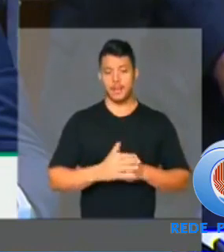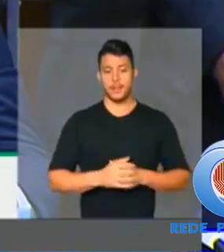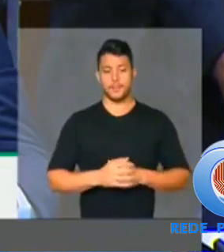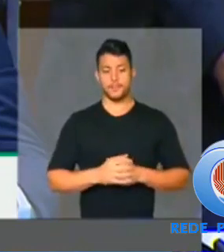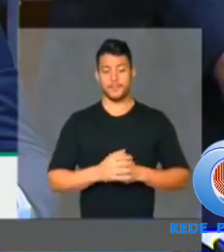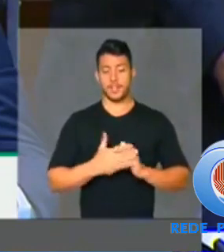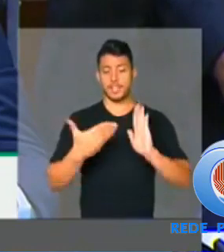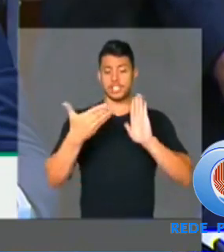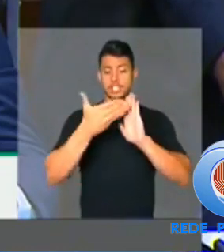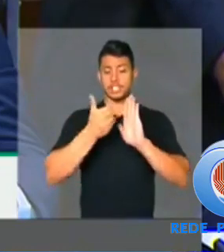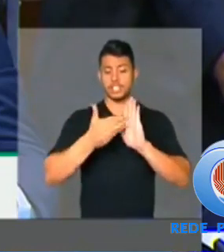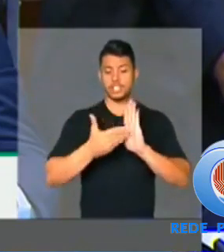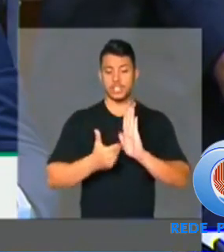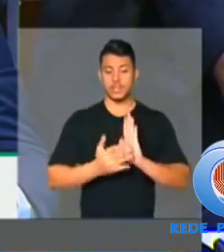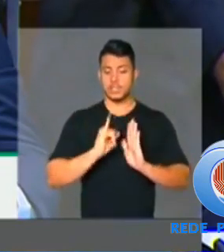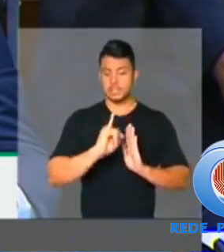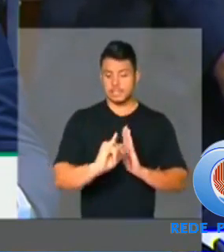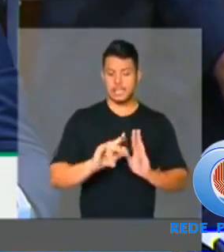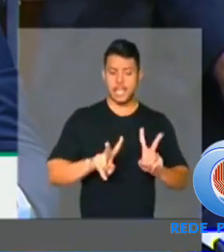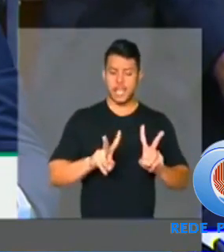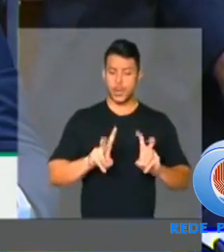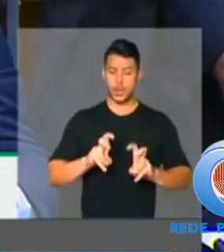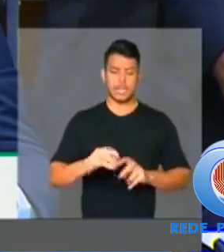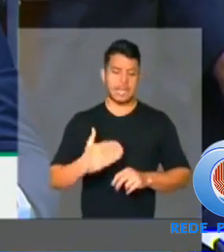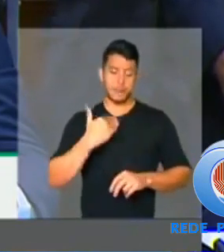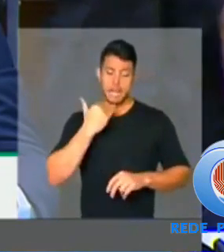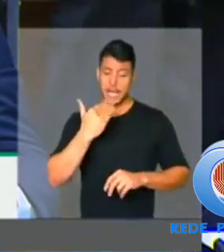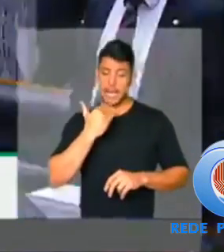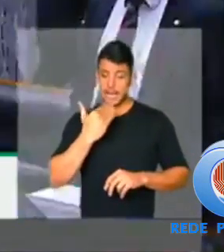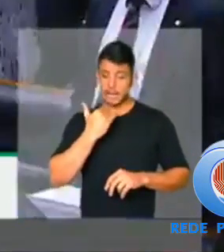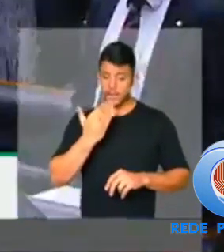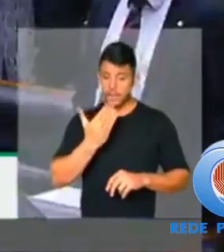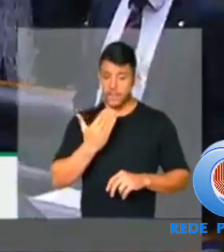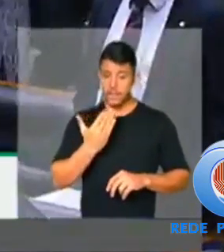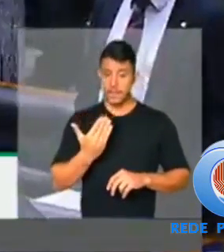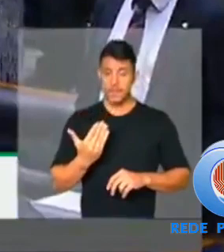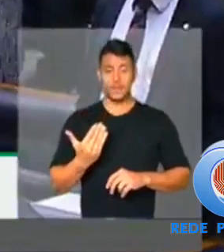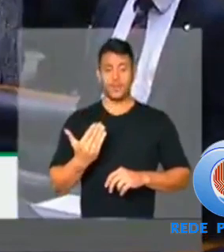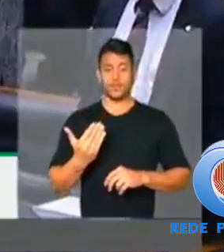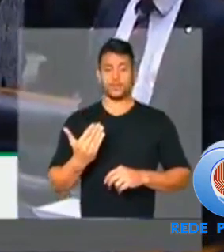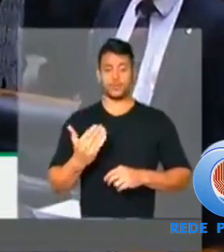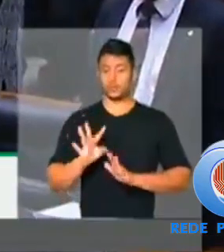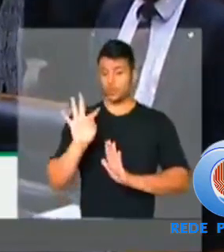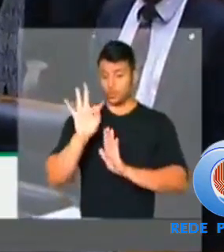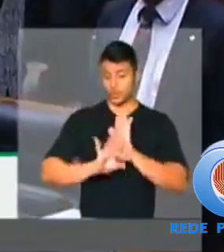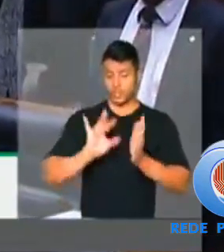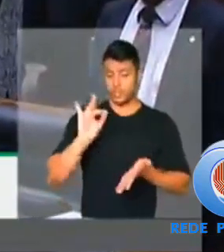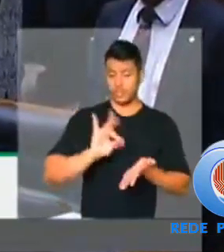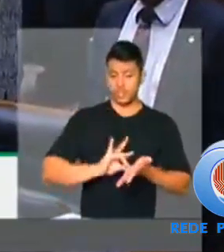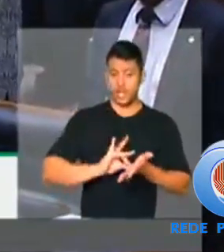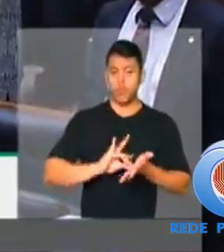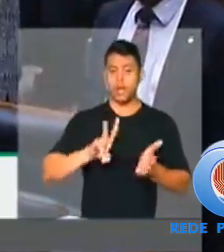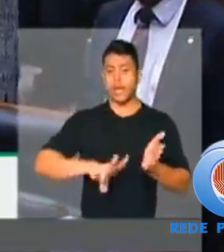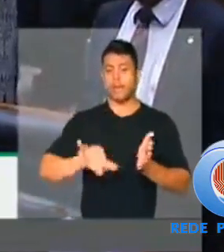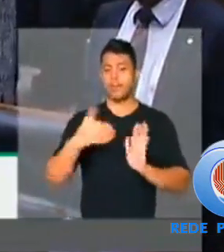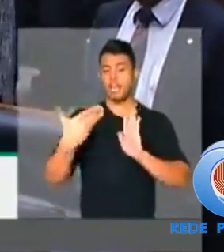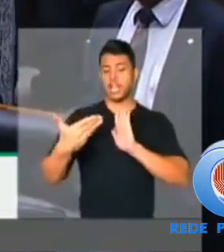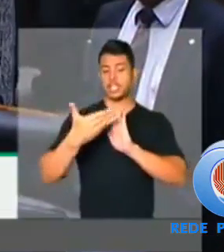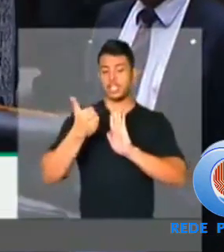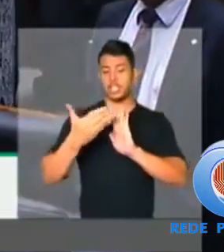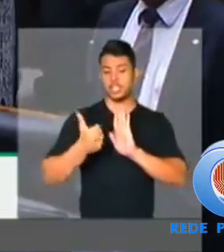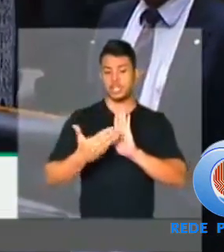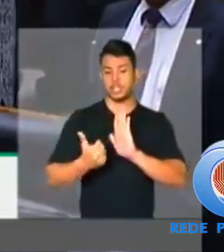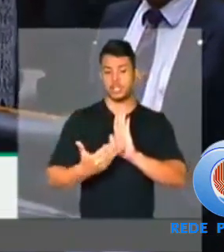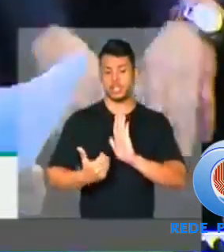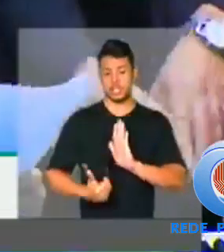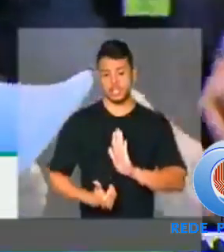33, 34, 35, 36, 37, 38, 39, 45, 49, 50 e 51, não é